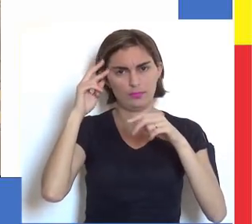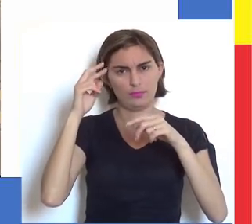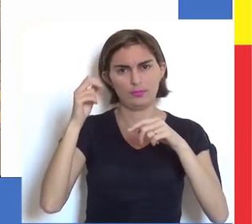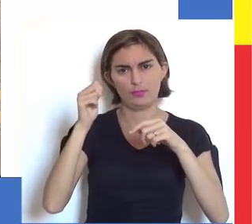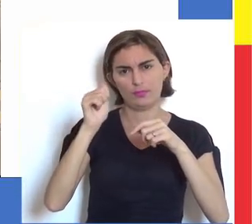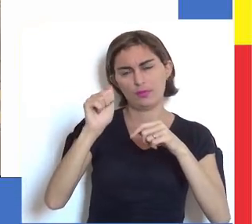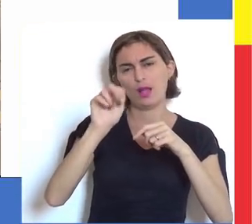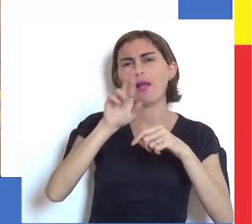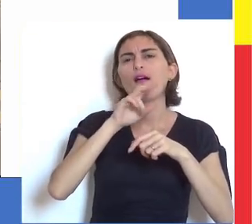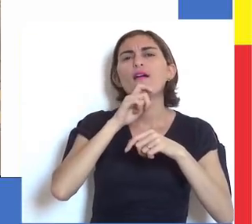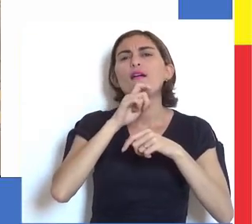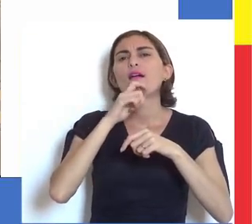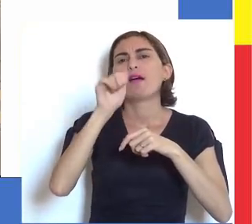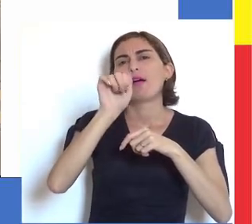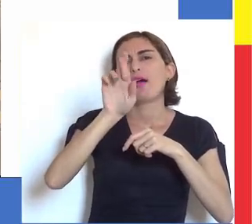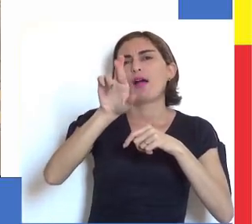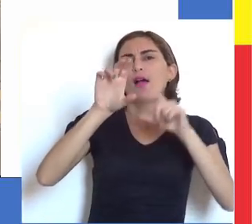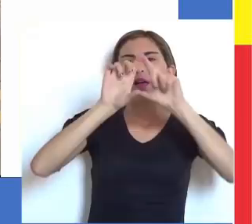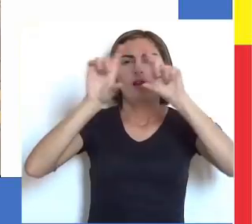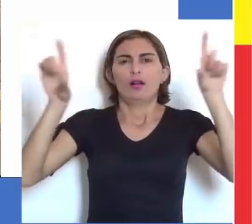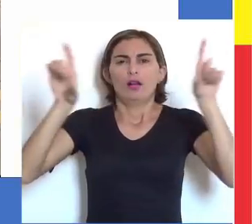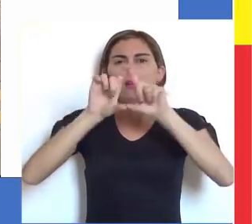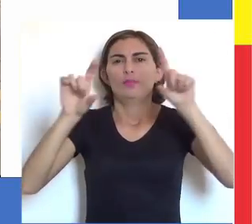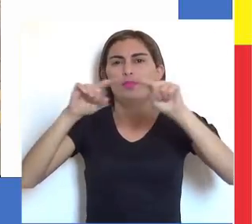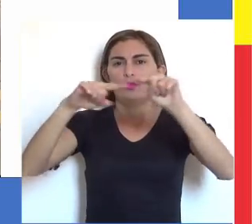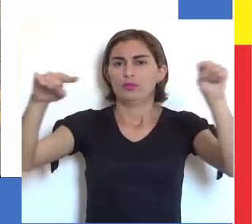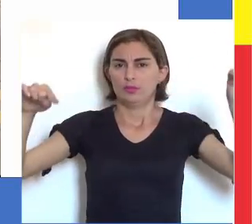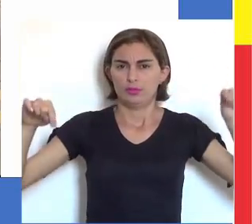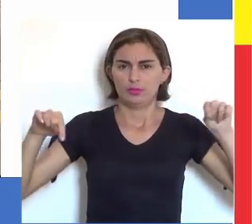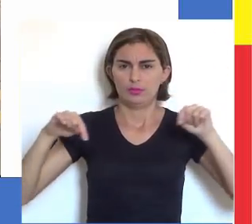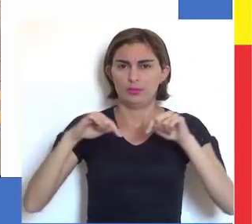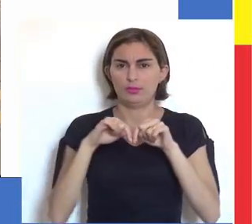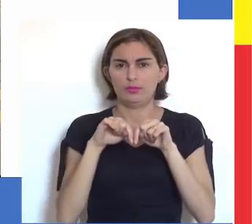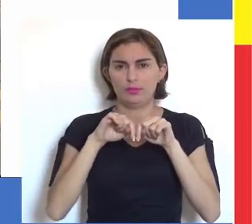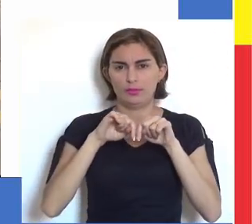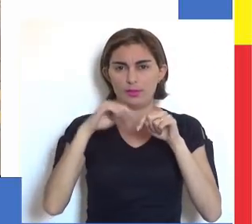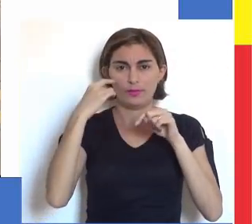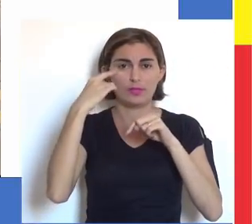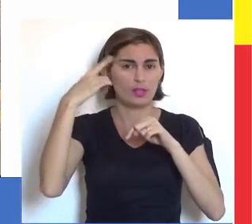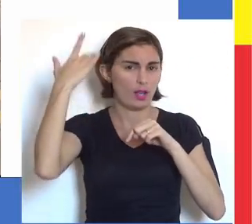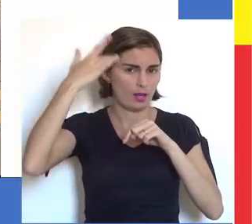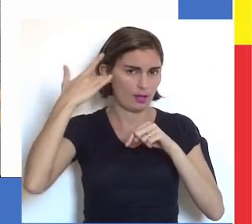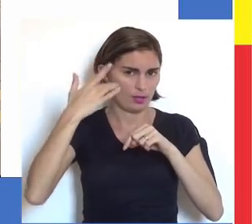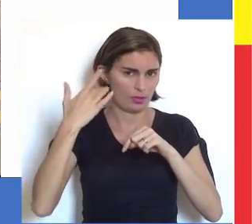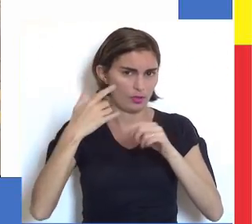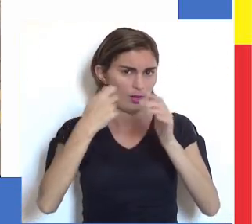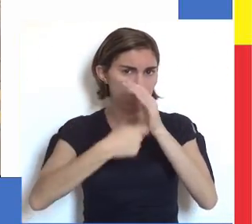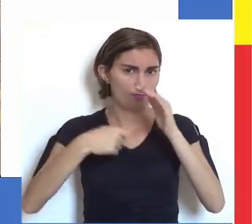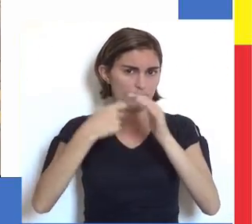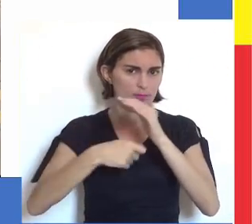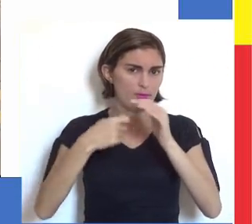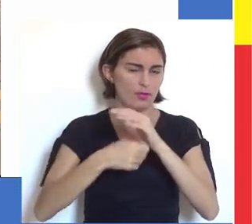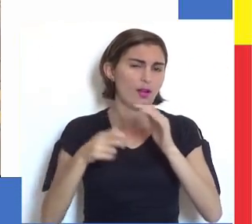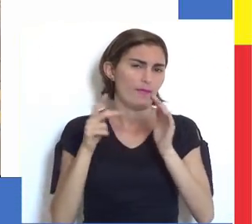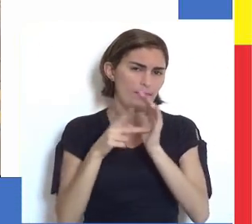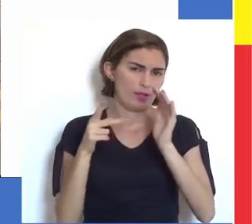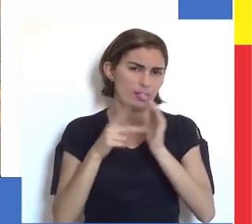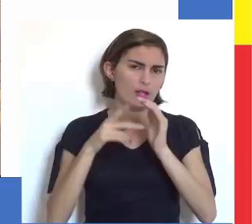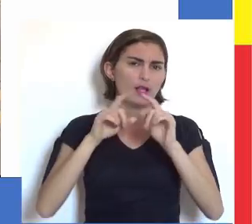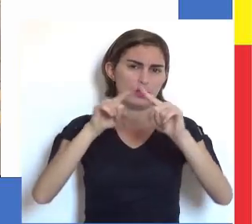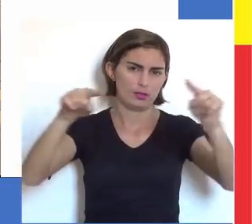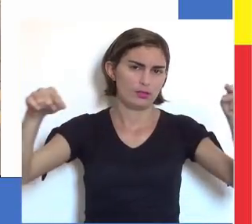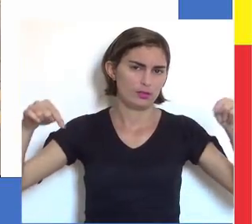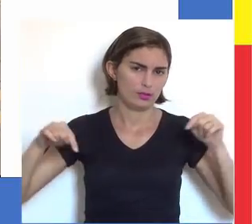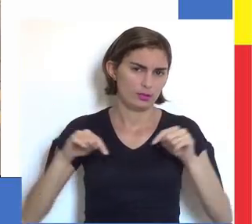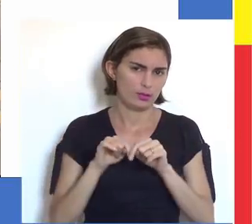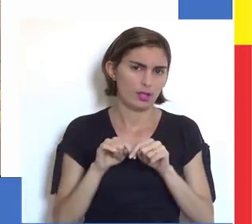Um ar-condicionado pode dividir uma sala de aula. Então olha aí, ó, você achava que isso daí era uma batalha? Na verdade é uma